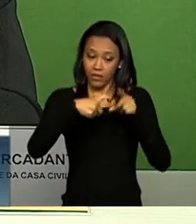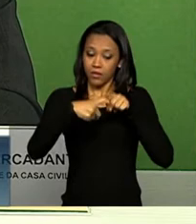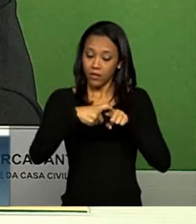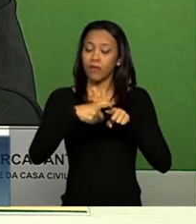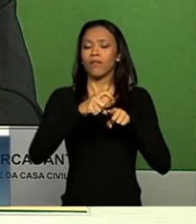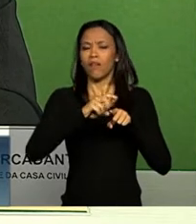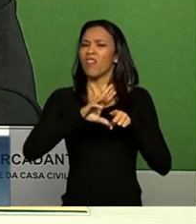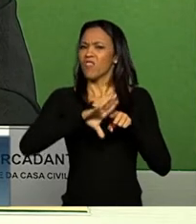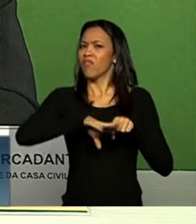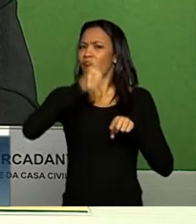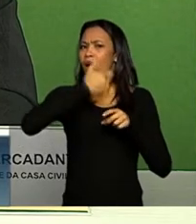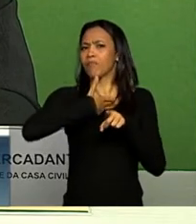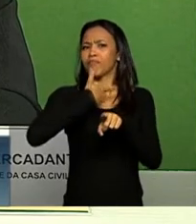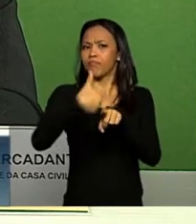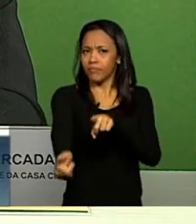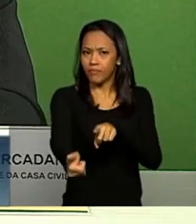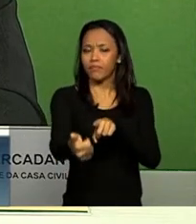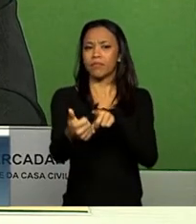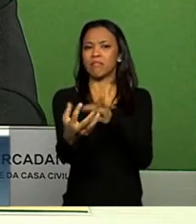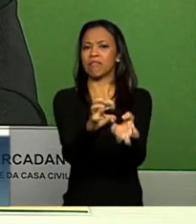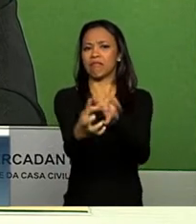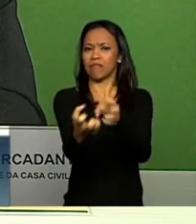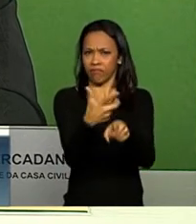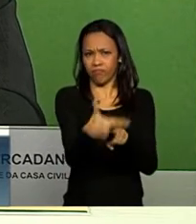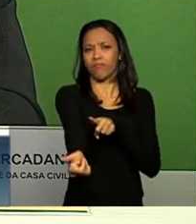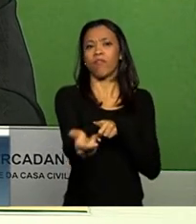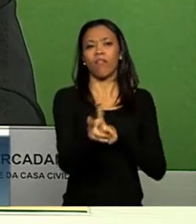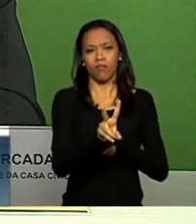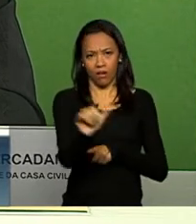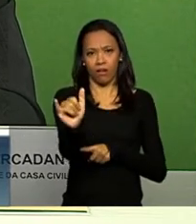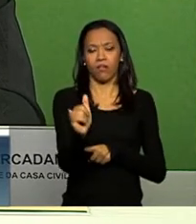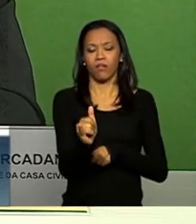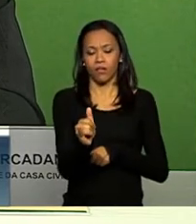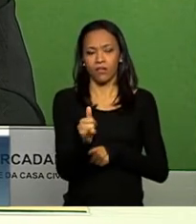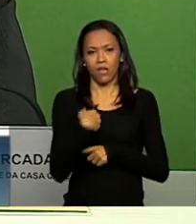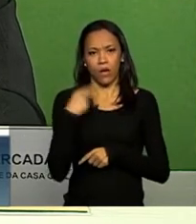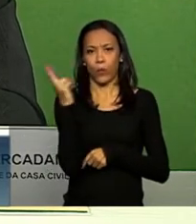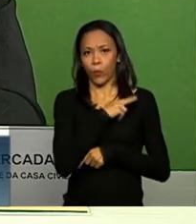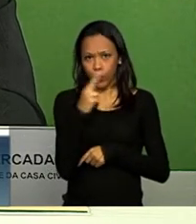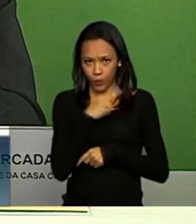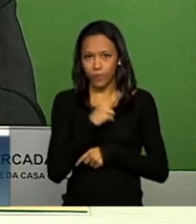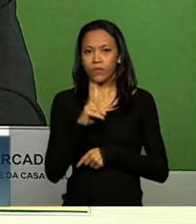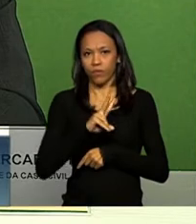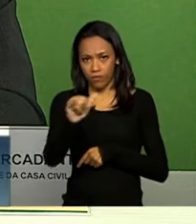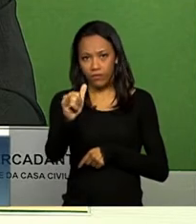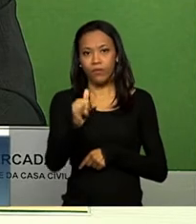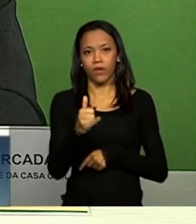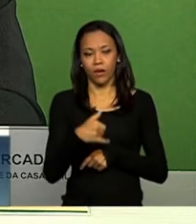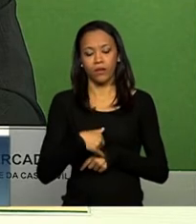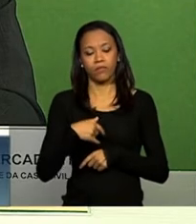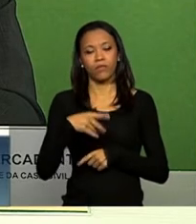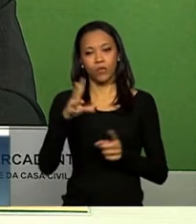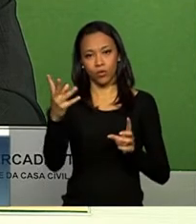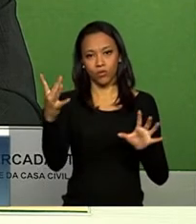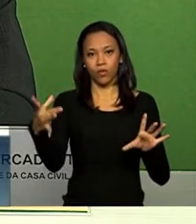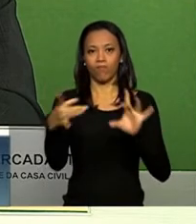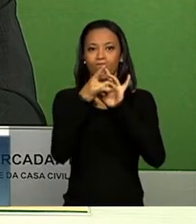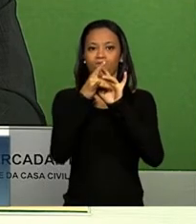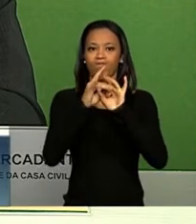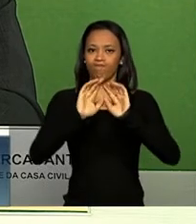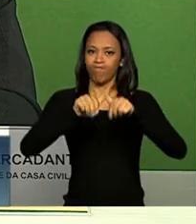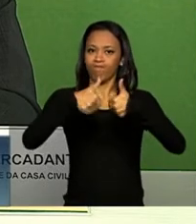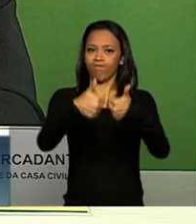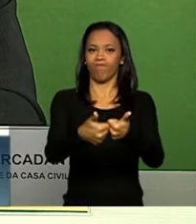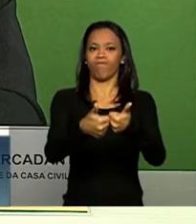superará esse conflito, eu diria, rapidamente e com amplo entendimento.